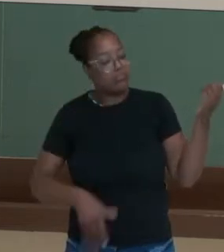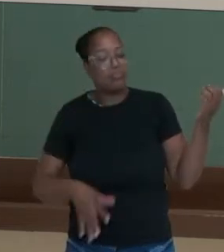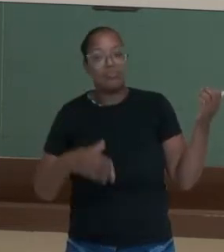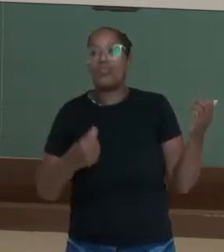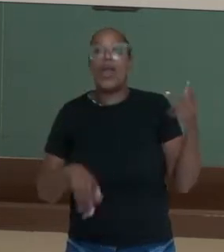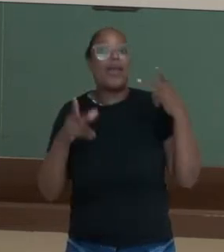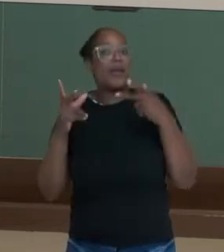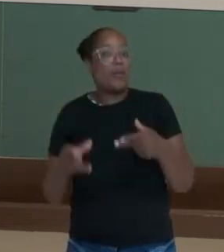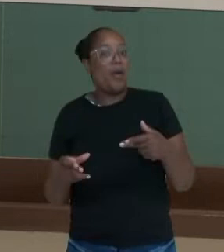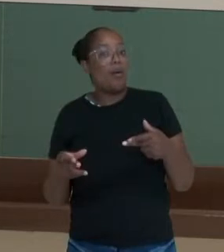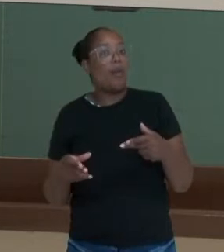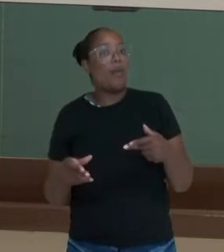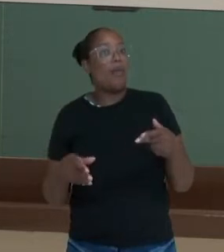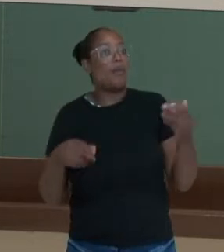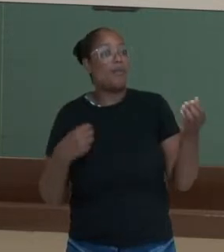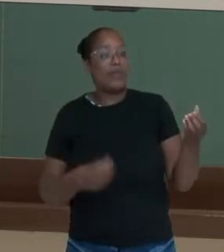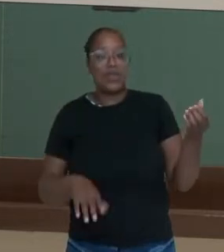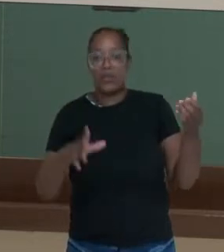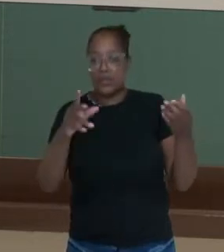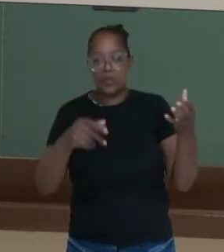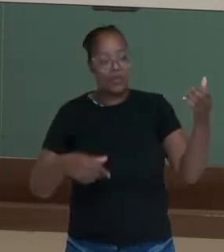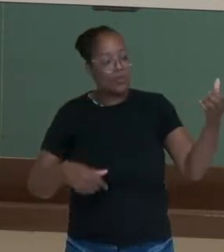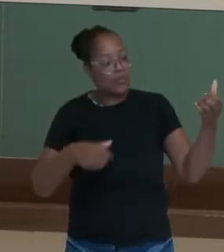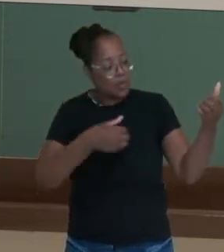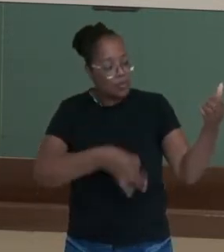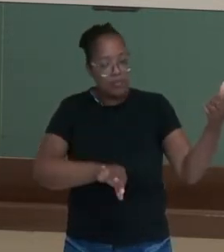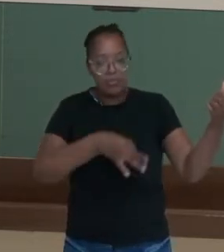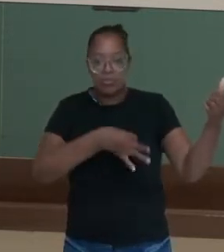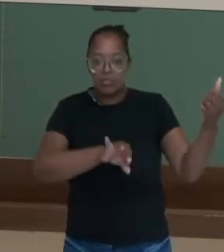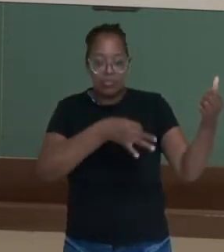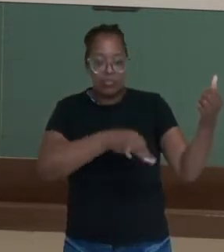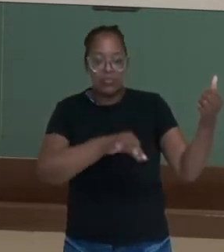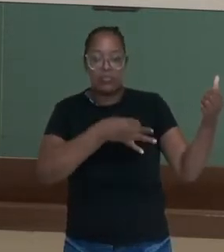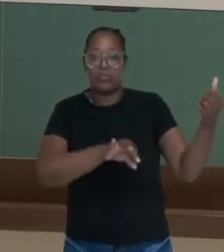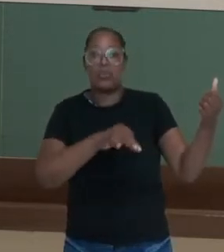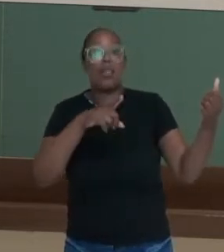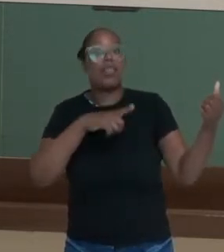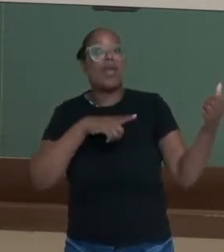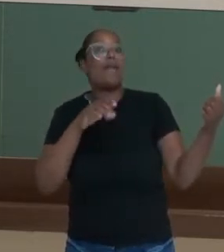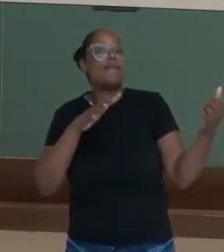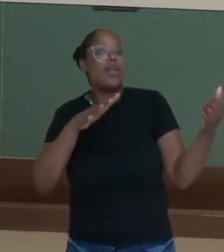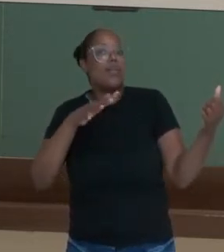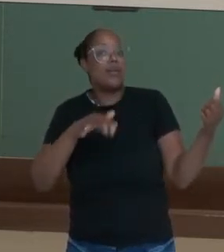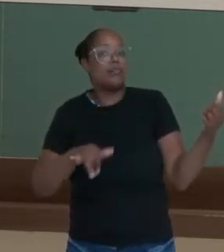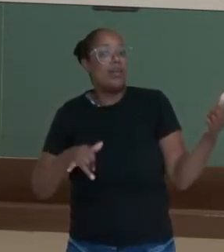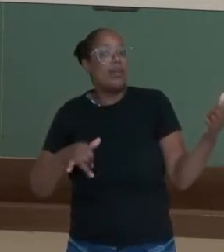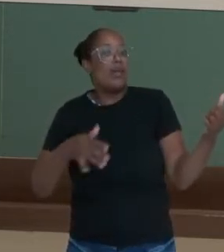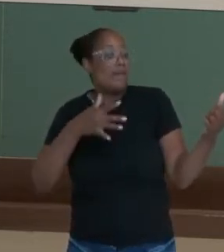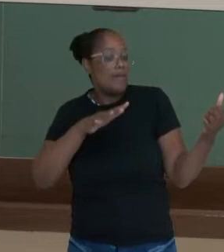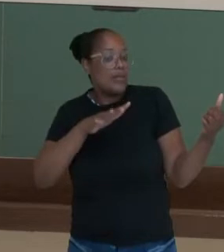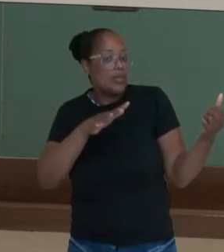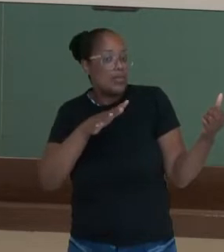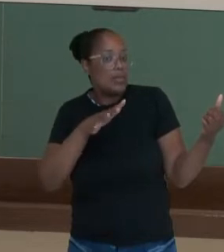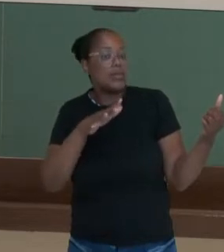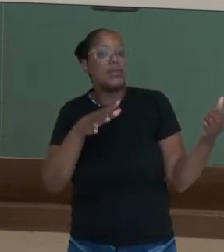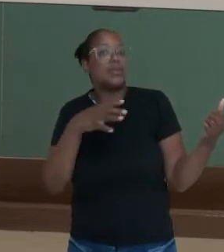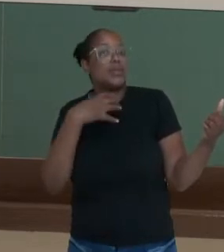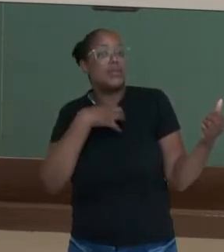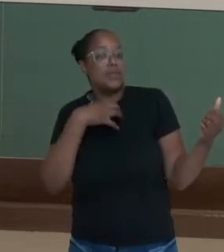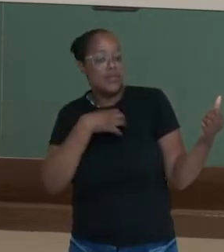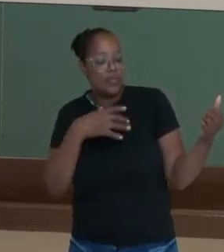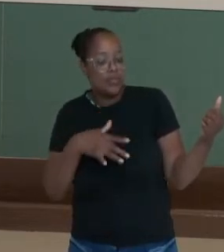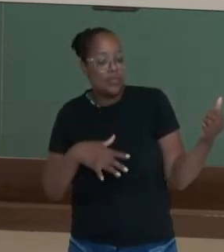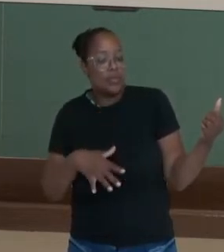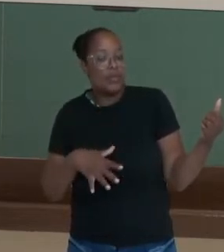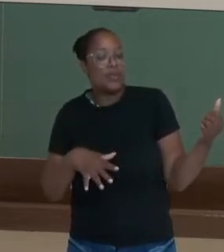você dedilha as cordas do violão, as cordas vibram e a vibração do violão